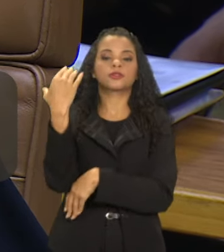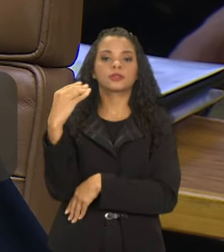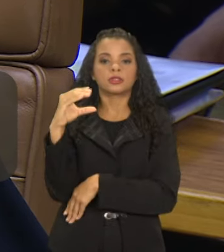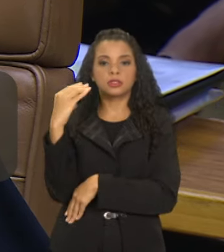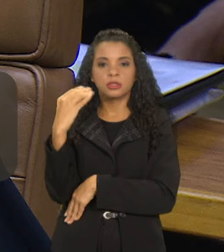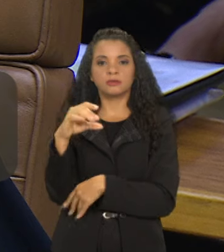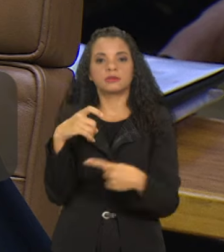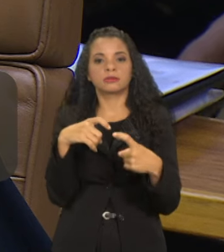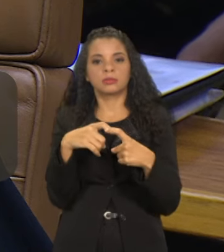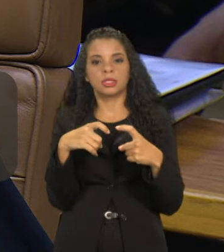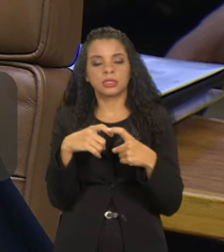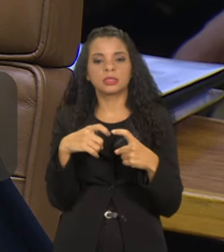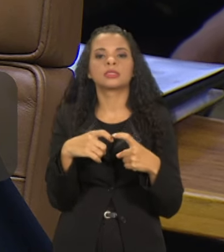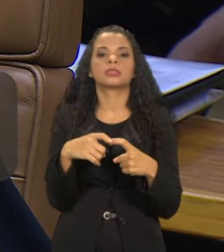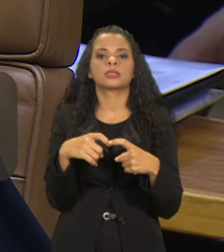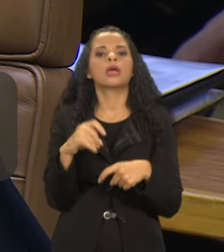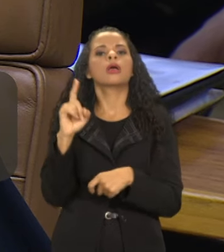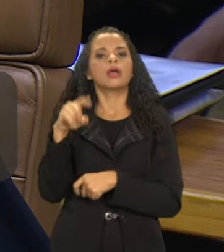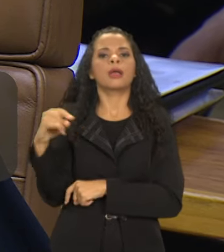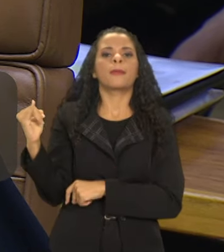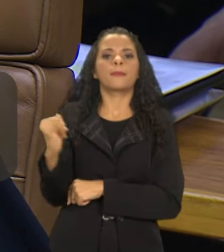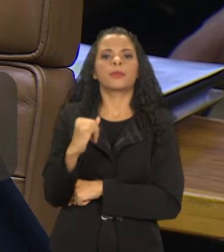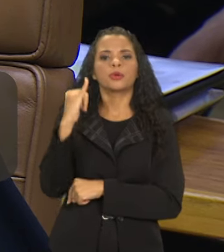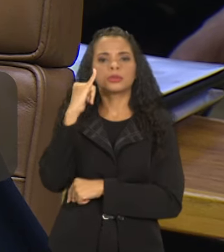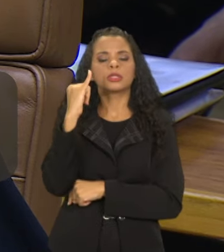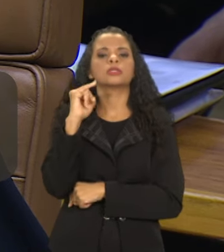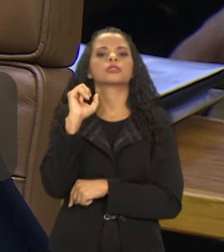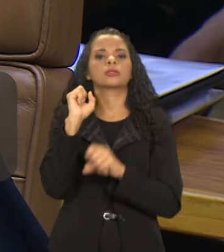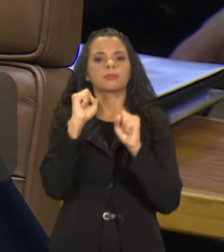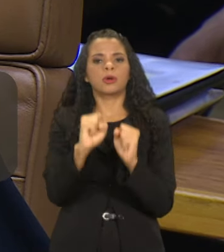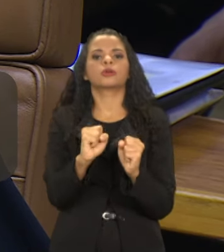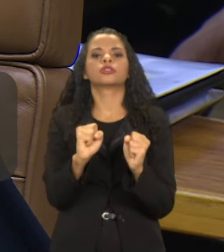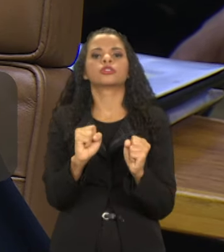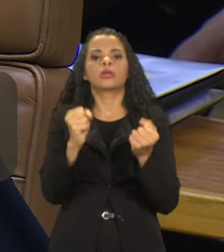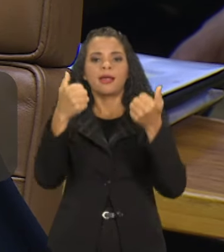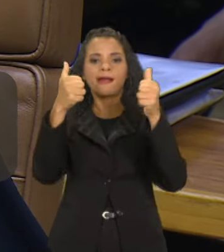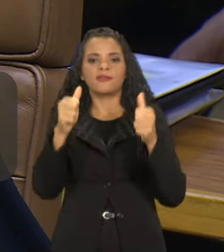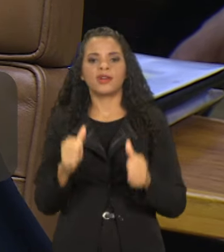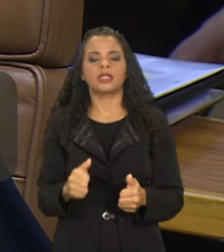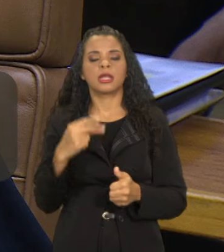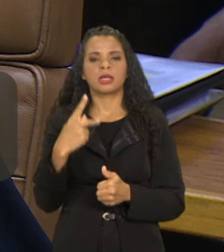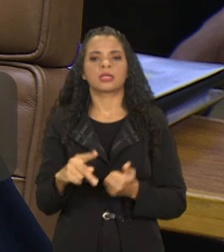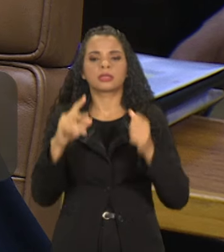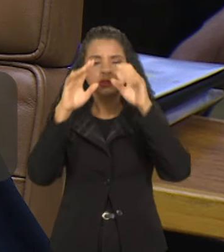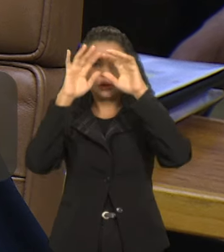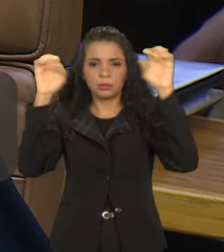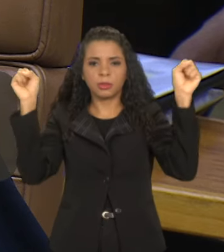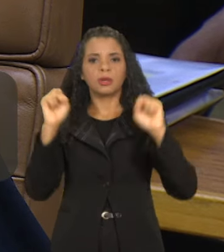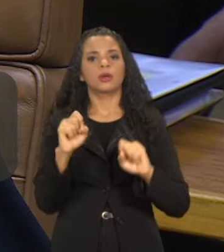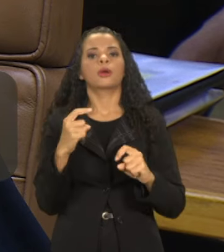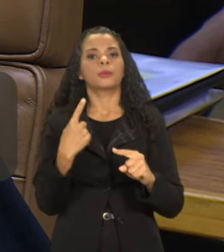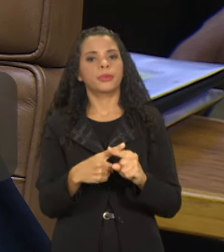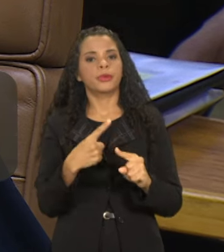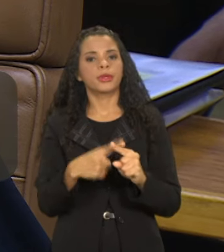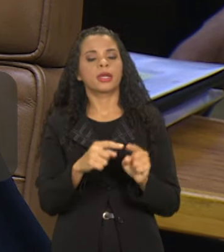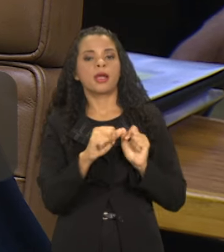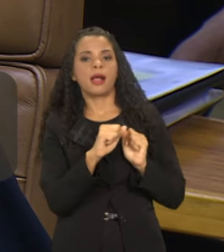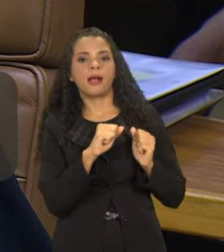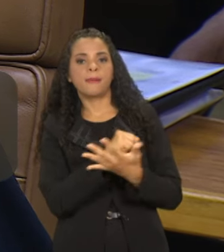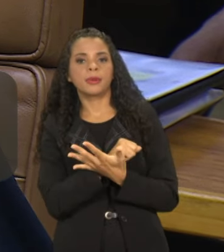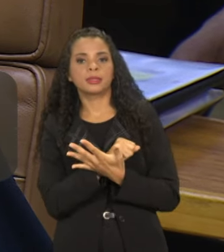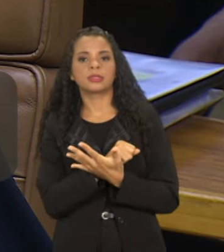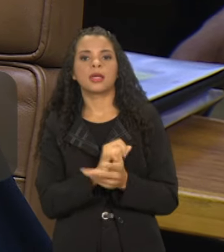daí decorrentes, são fatores importantes que devem ser sopesados por esta Suprema Corte. Na medida em que a pandemia causada pelo mesmo